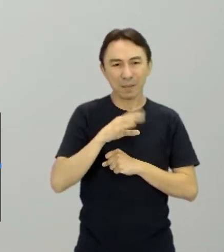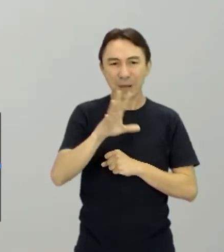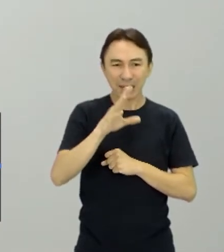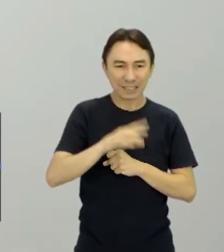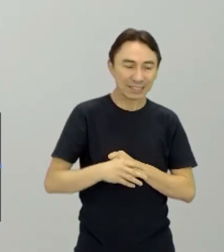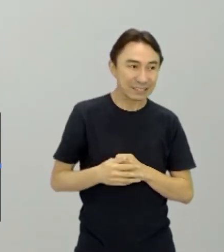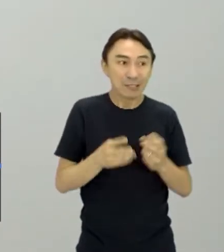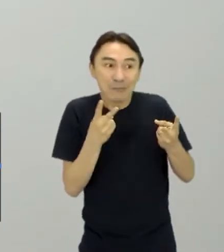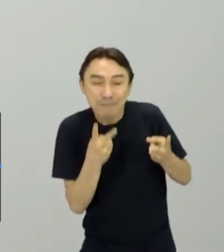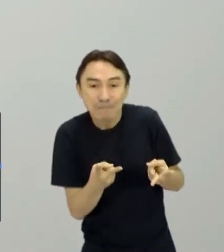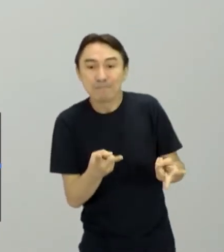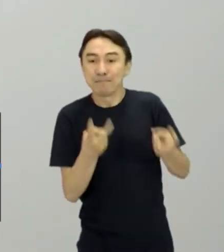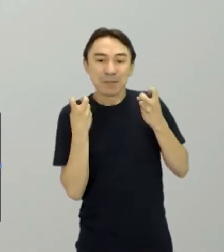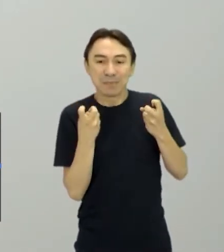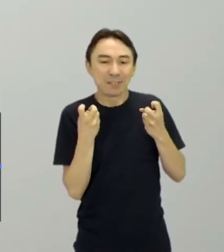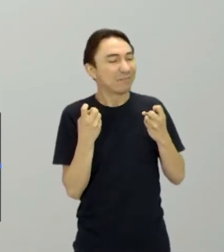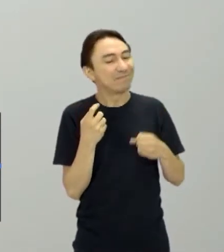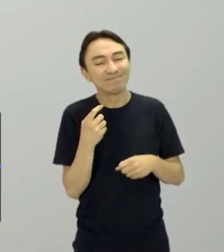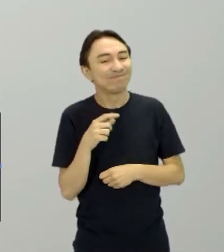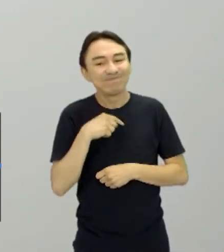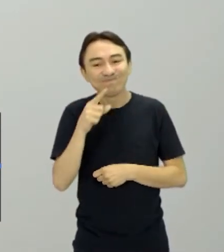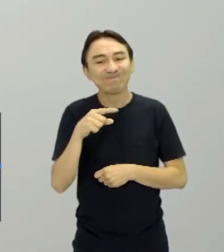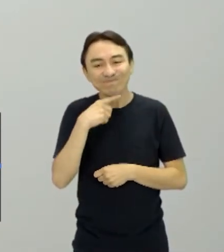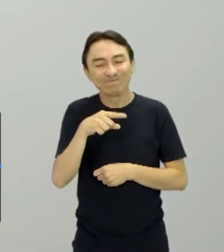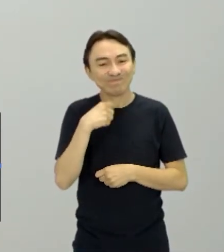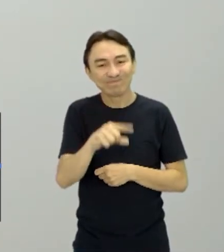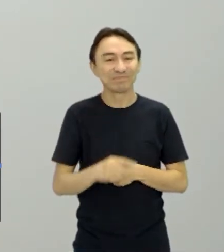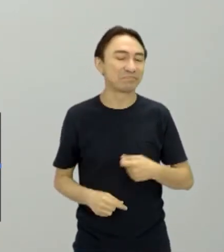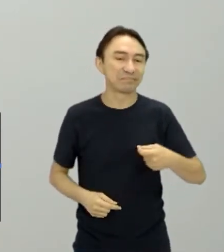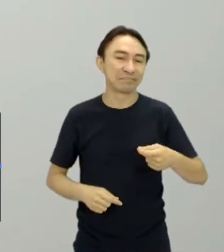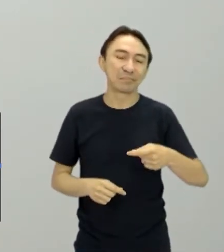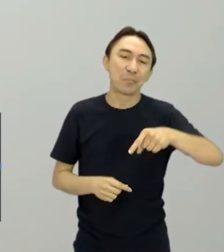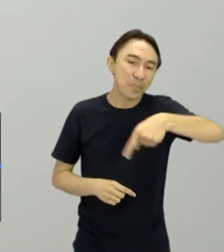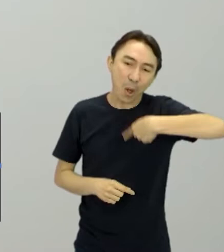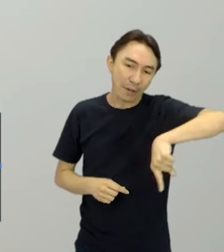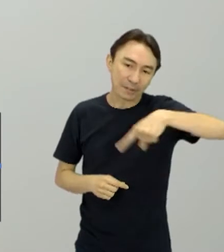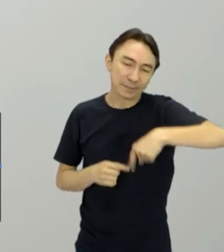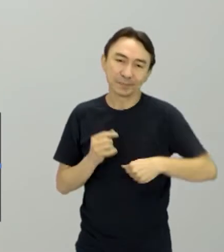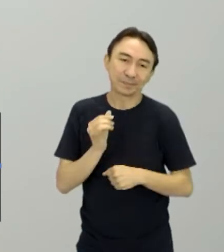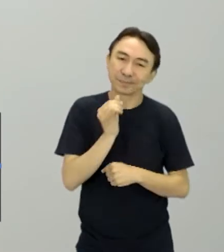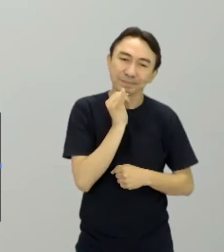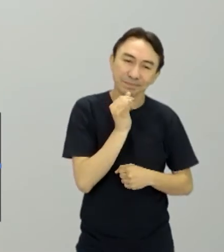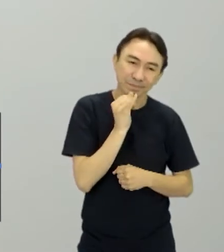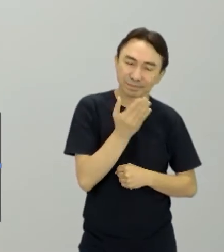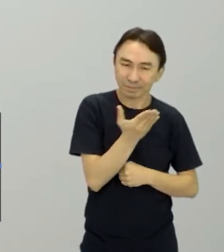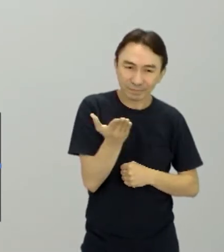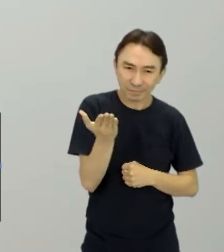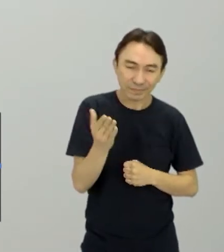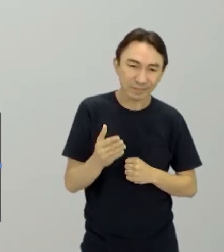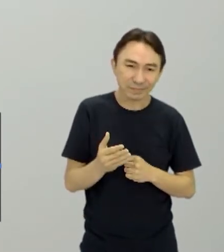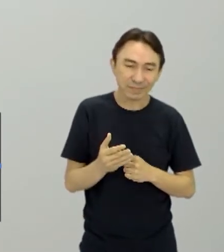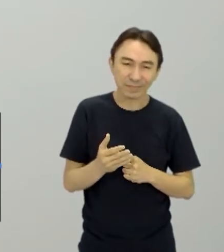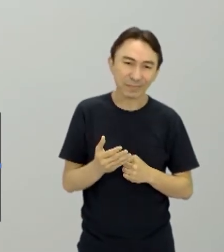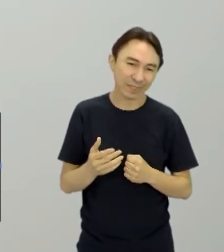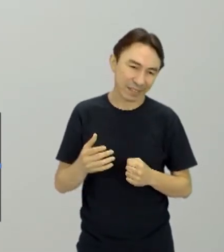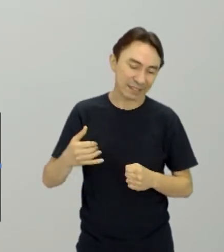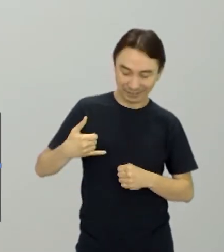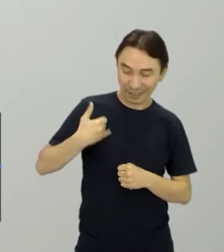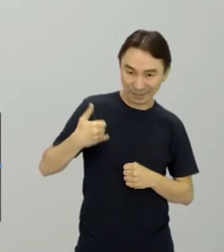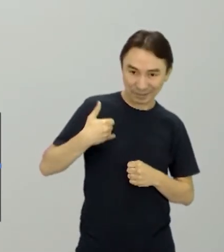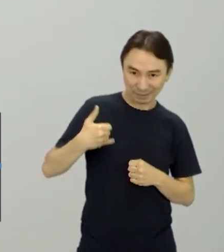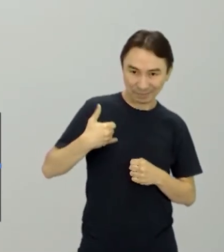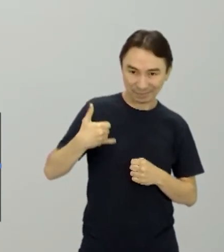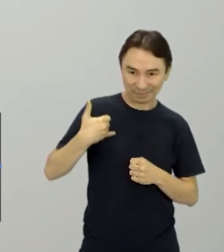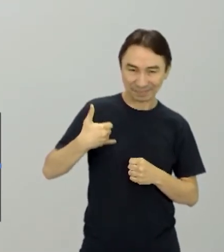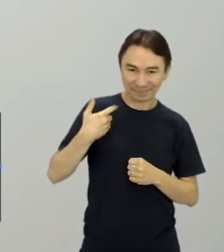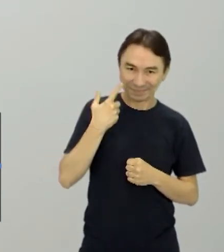imperceptível. Para nós terráqueos, né, se pudéssemos ir um dia, talvez vocês aí que são ainda, que a idade favorece, que